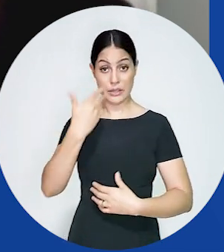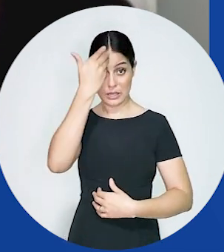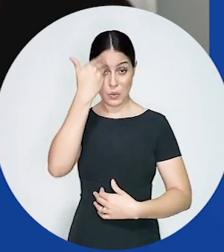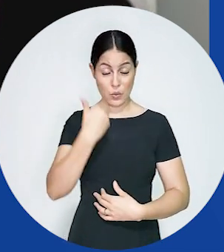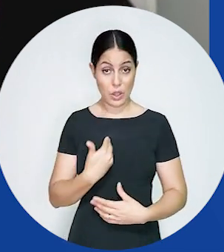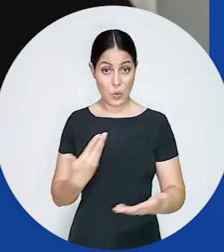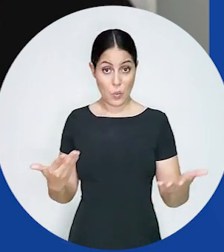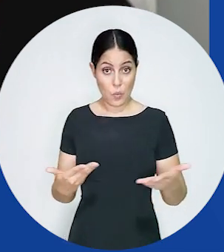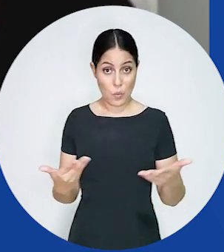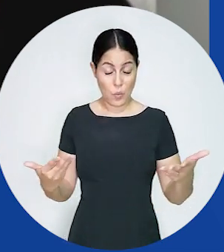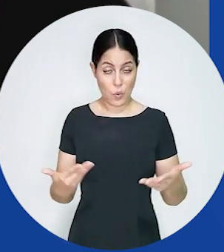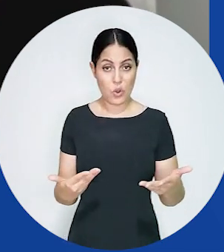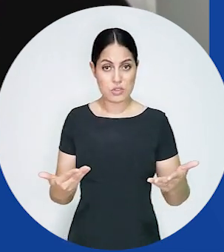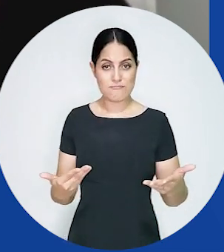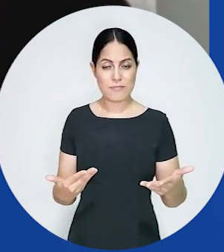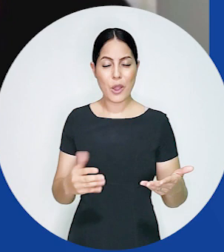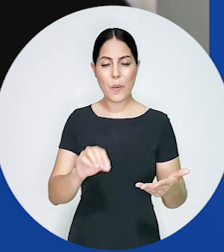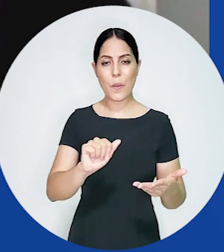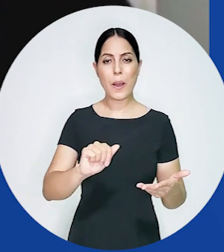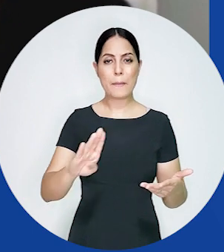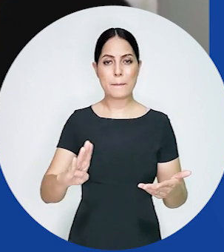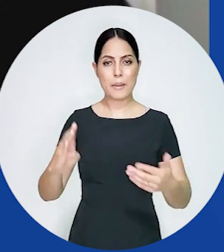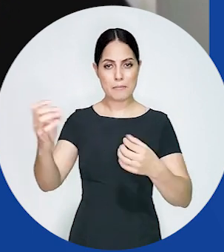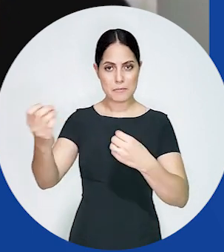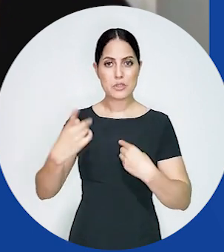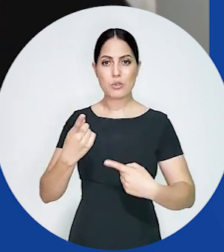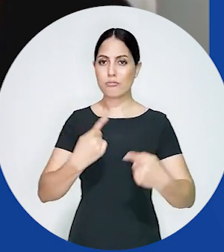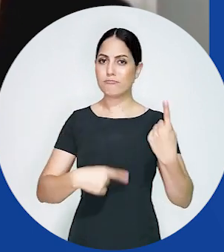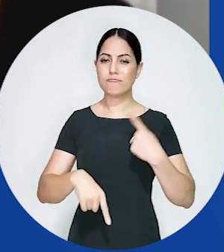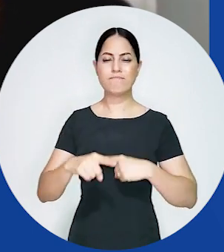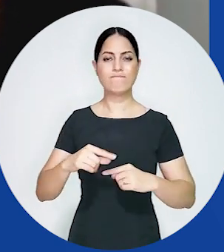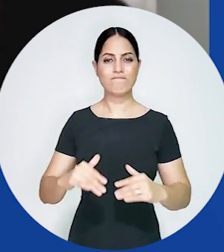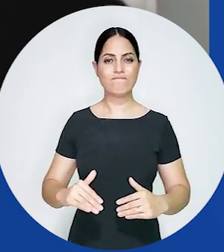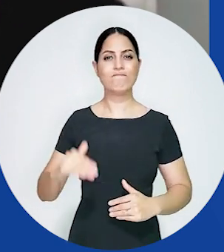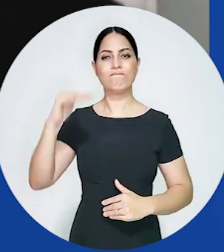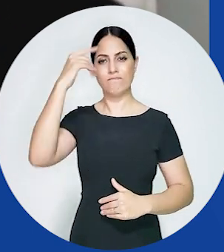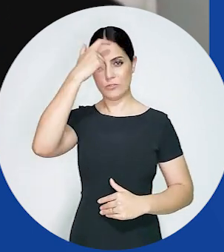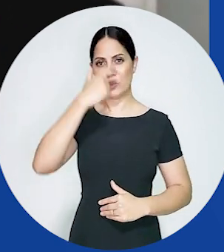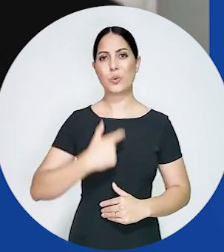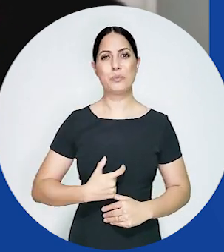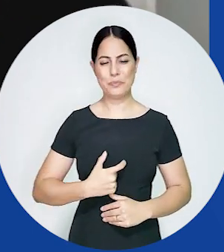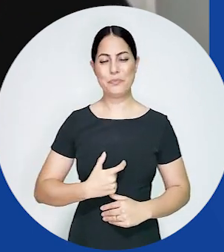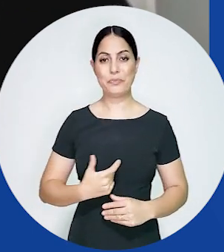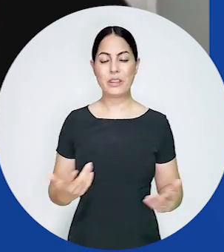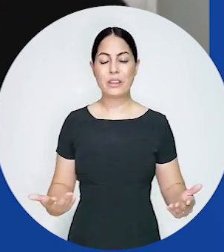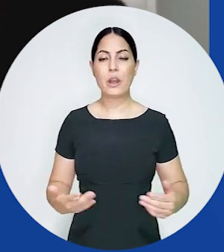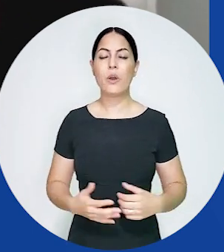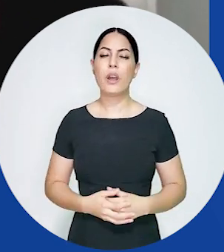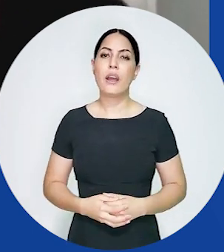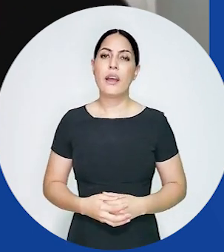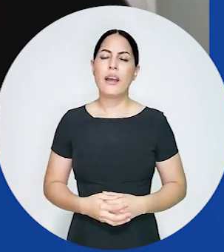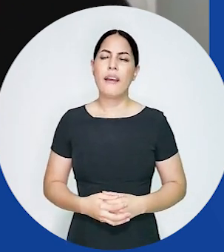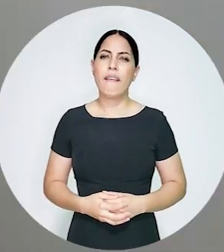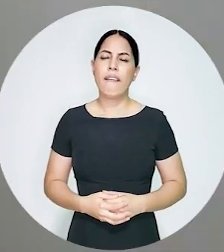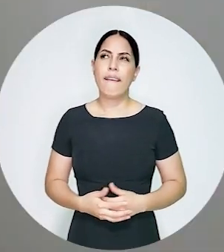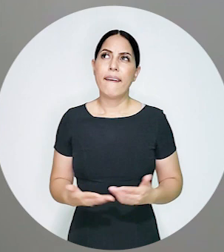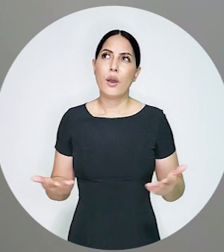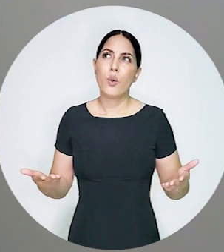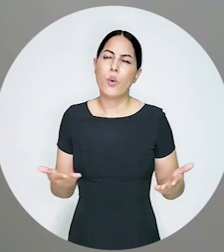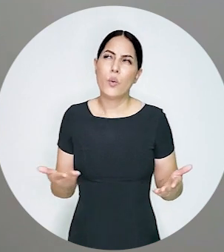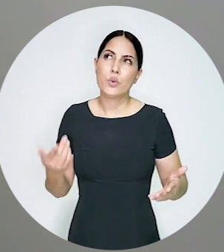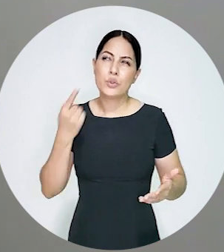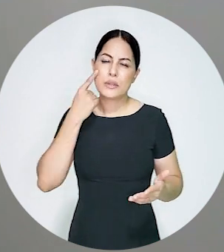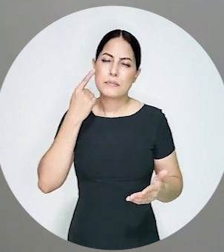eu sou muito do que eu sou o que a Ordem dos Advogados do Brasil fez para mim e fez por mim. Não